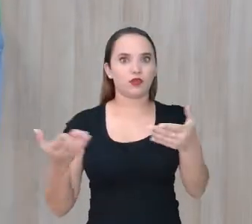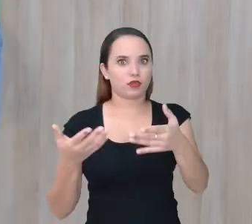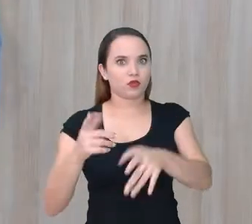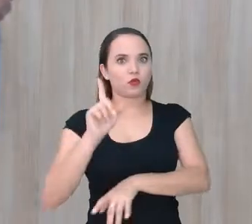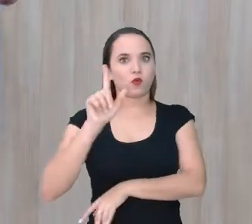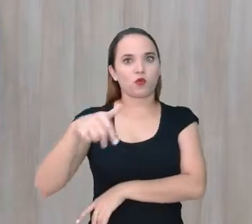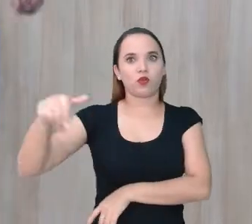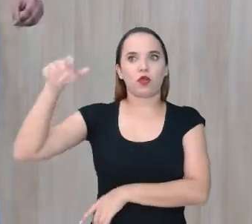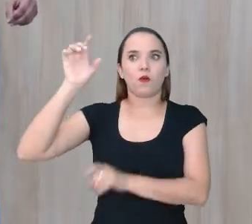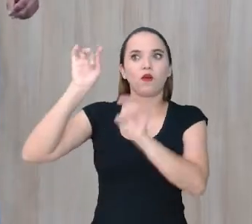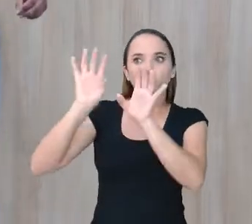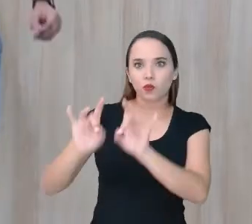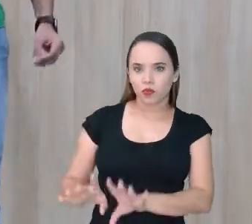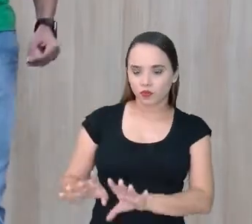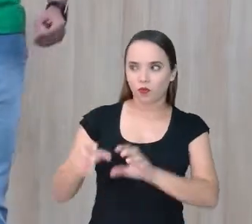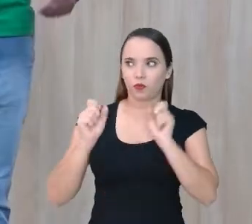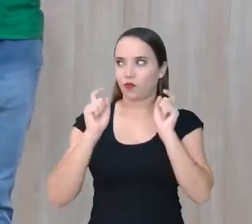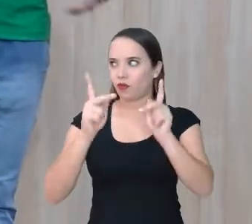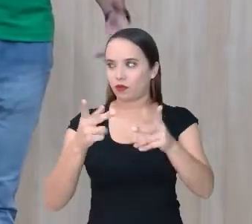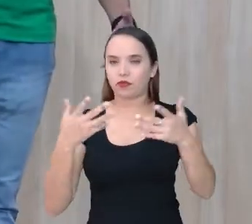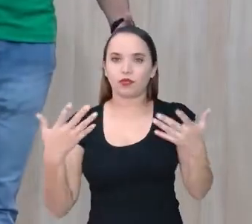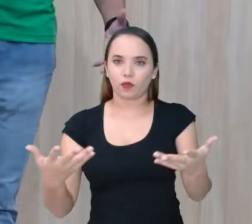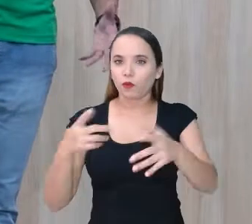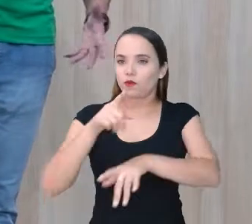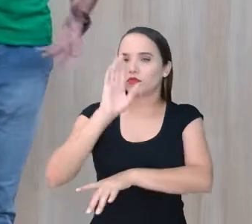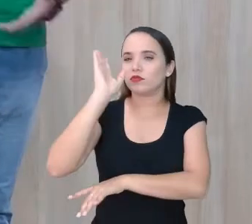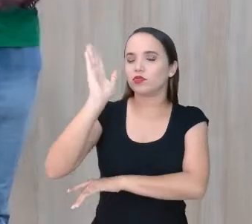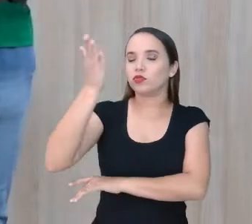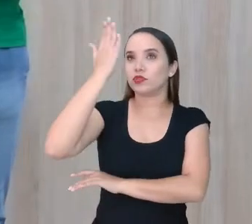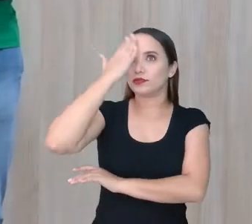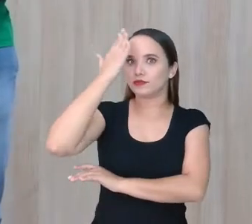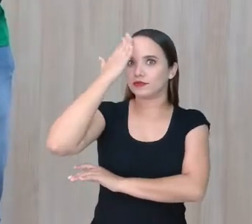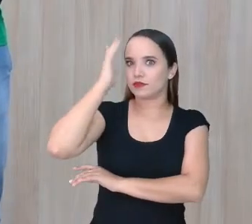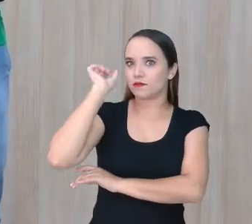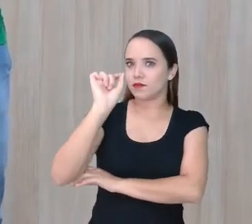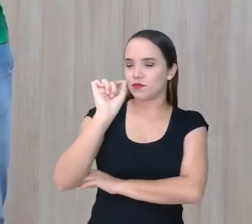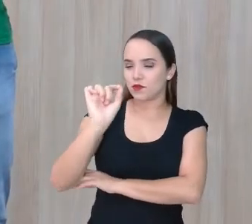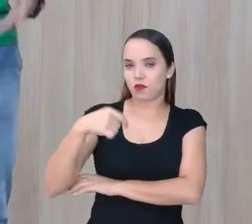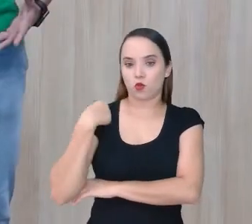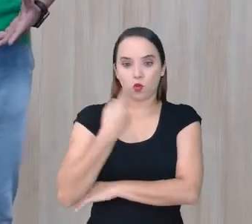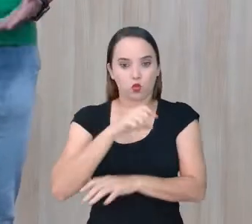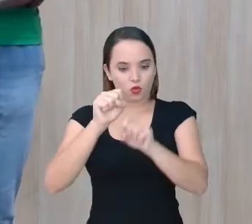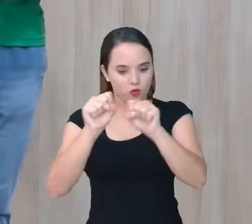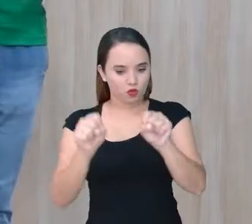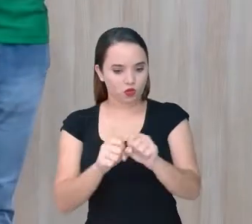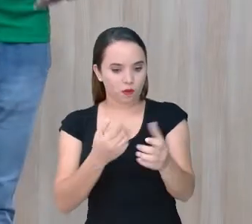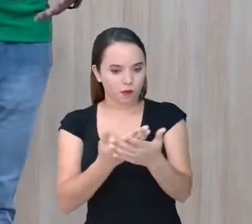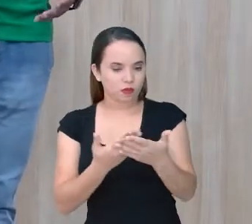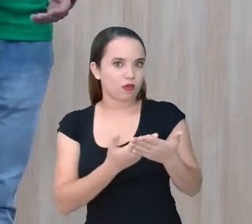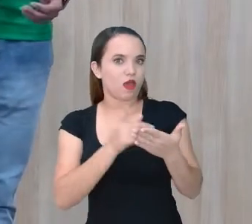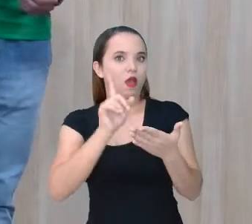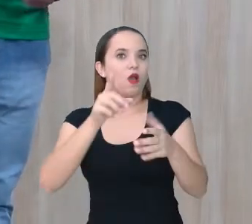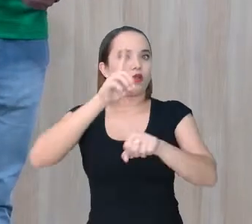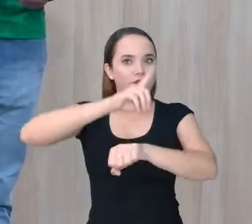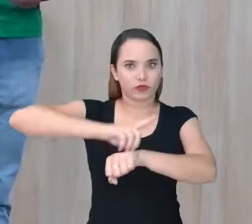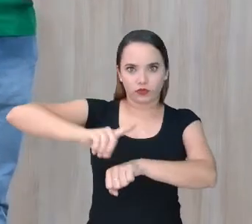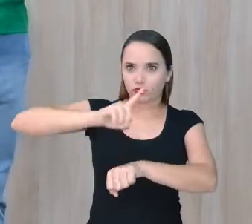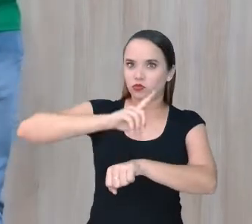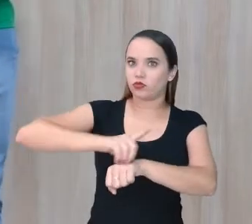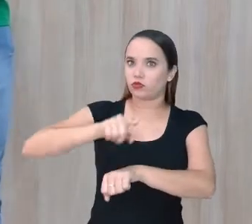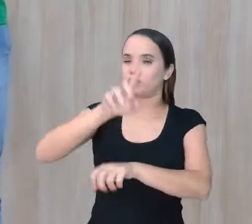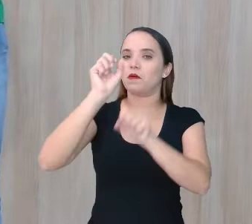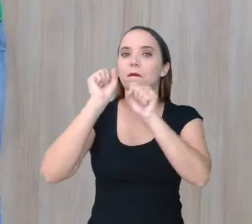potência especial, certo? Como você bem sabe, o nosso sistema de aula é um sistema de aula digital, onde você